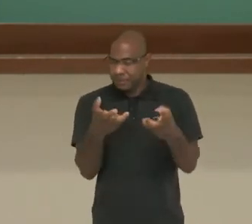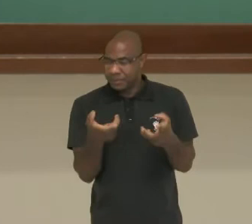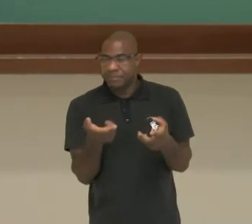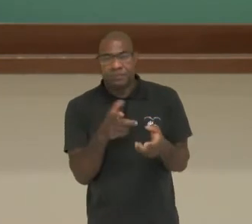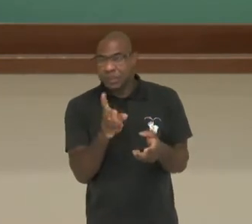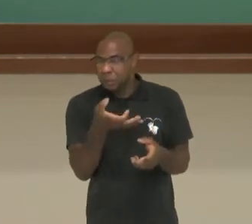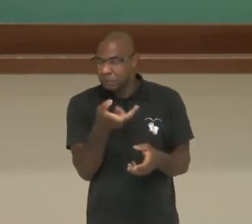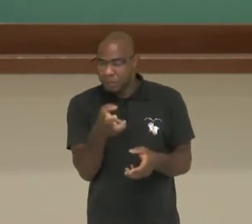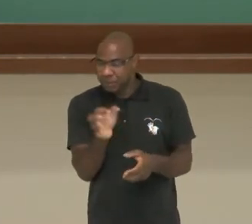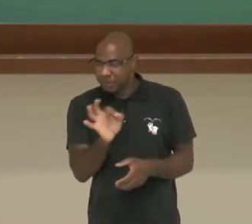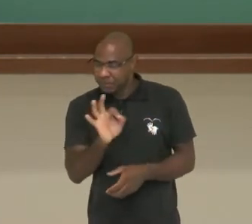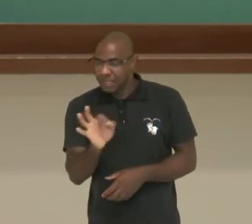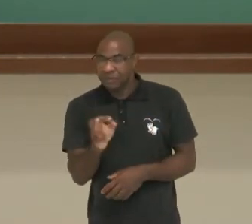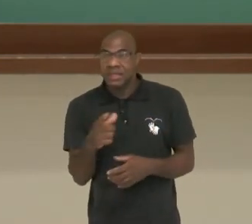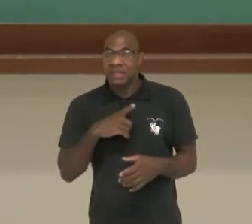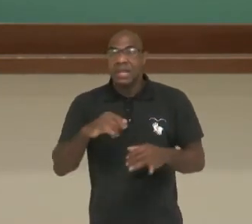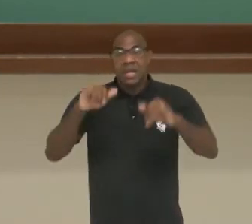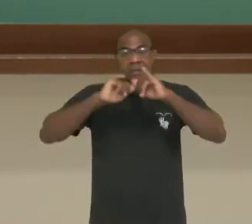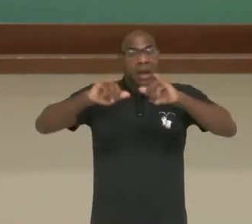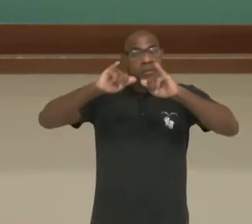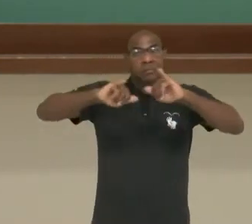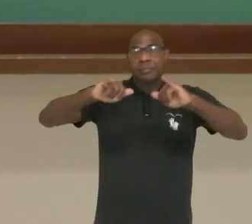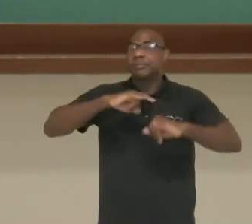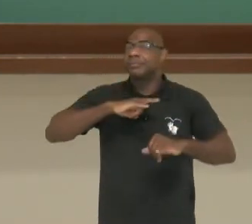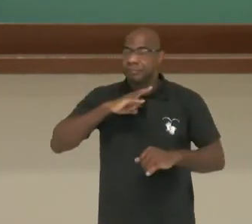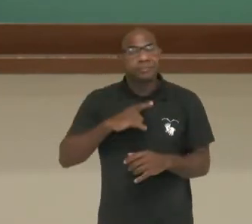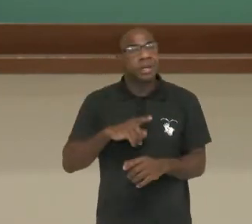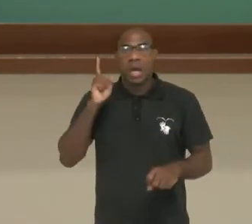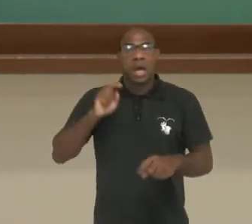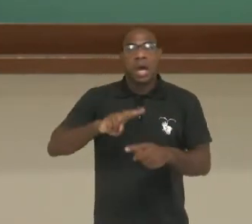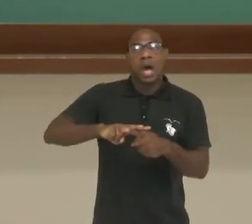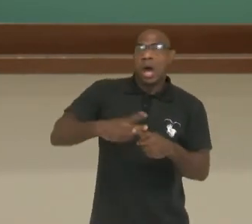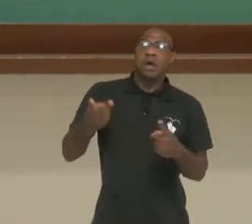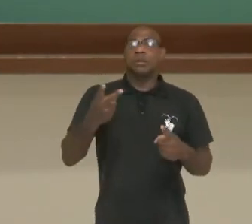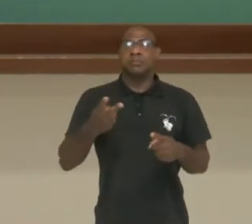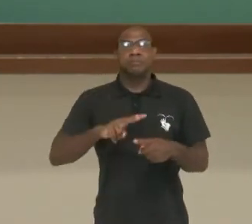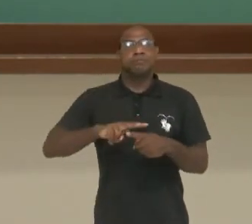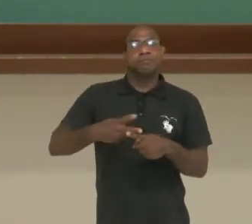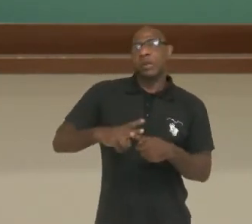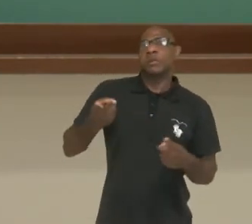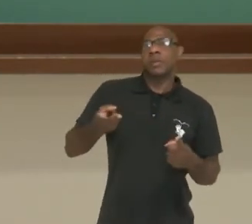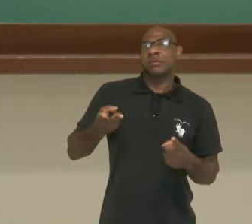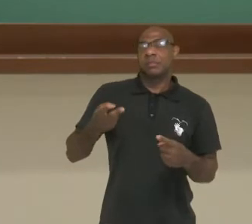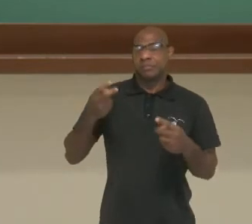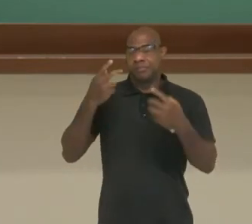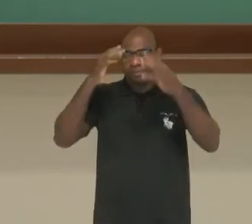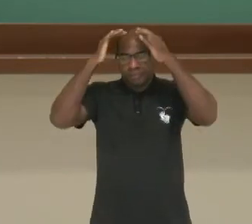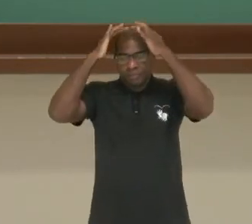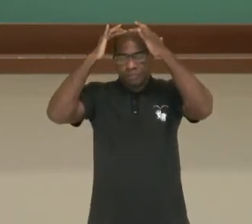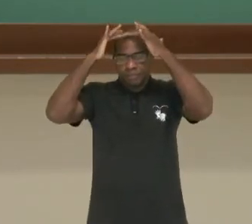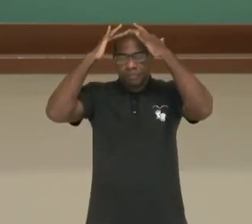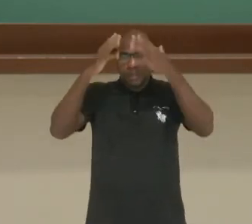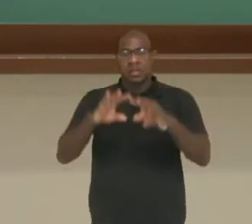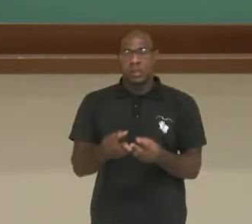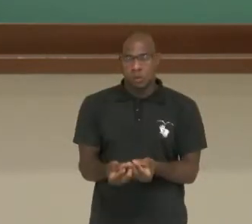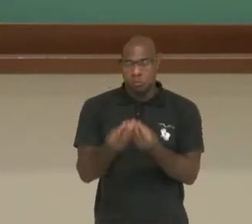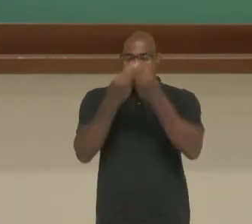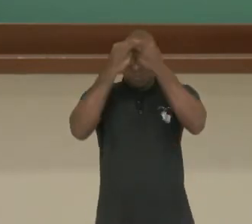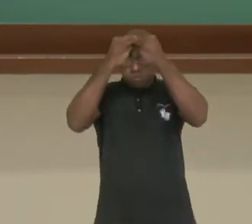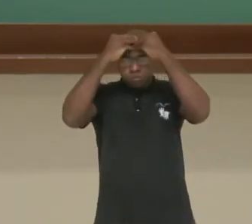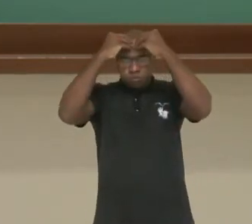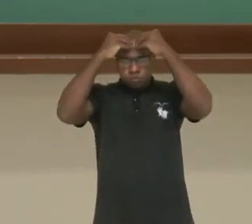perceber, né? Quando você clica em determinado produto, automaticamente esses cérebros artificiais traçam um perfil do usuário e